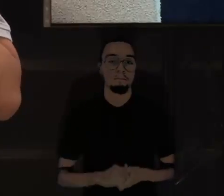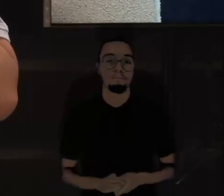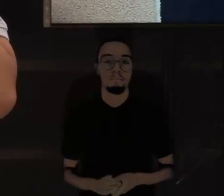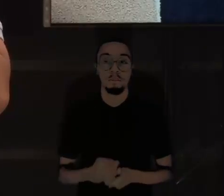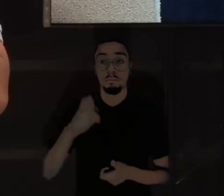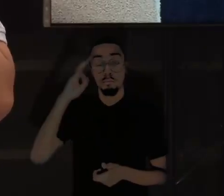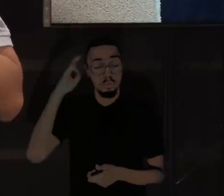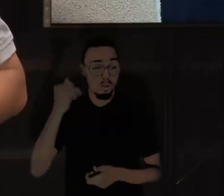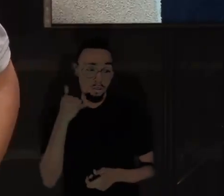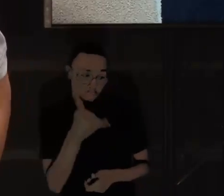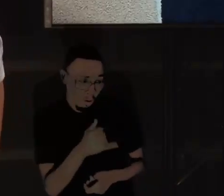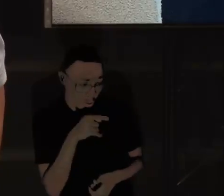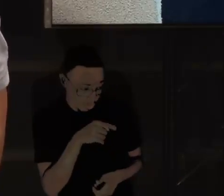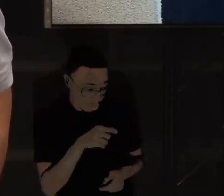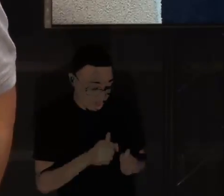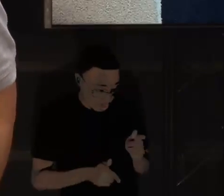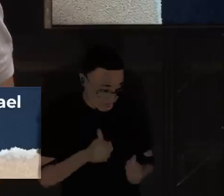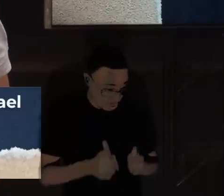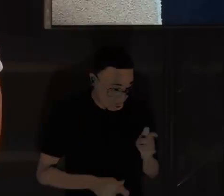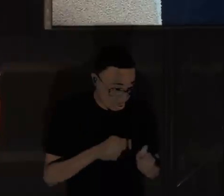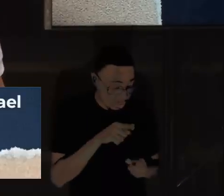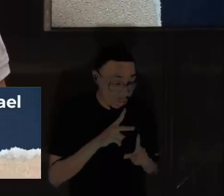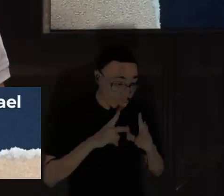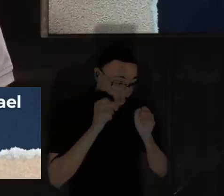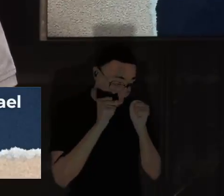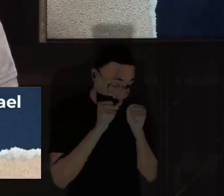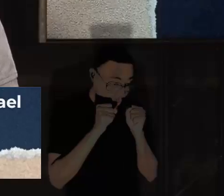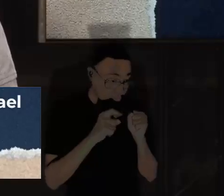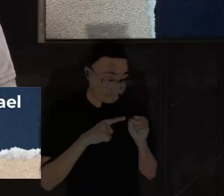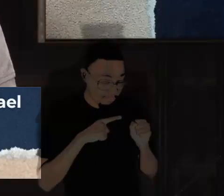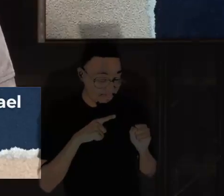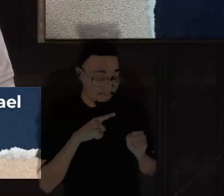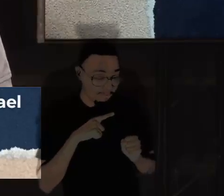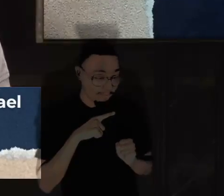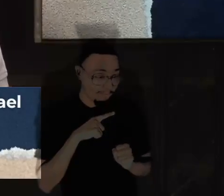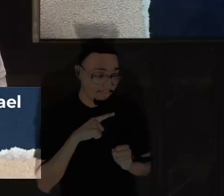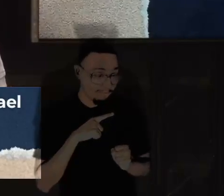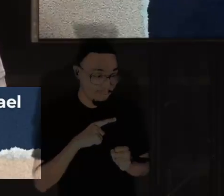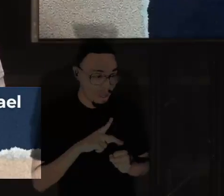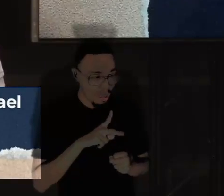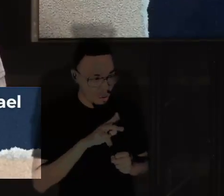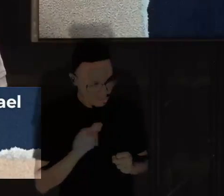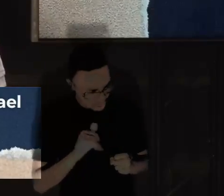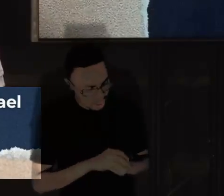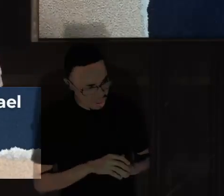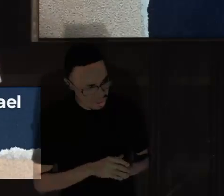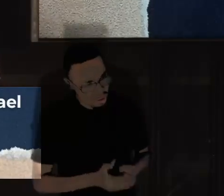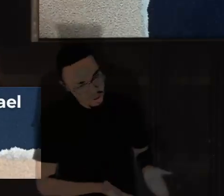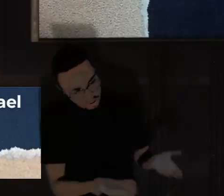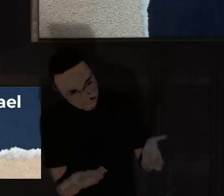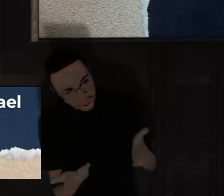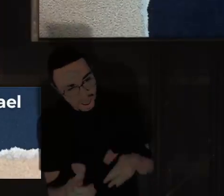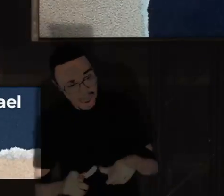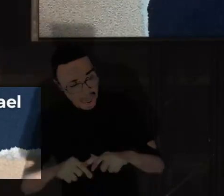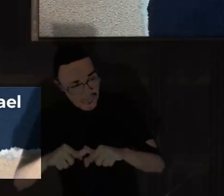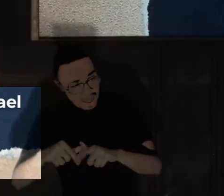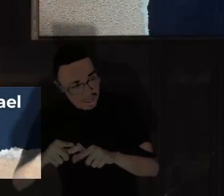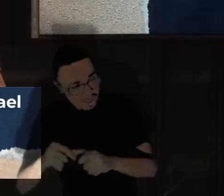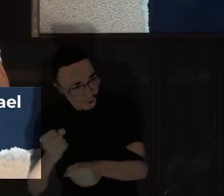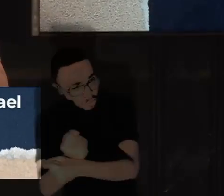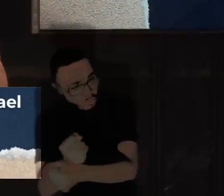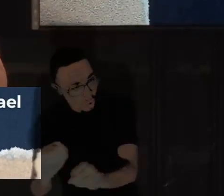disse: com a força que você tem, vá libertar Israel das mãos